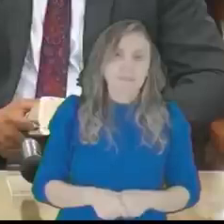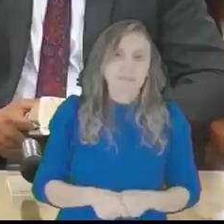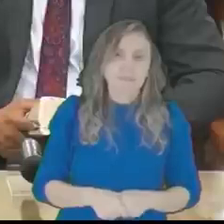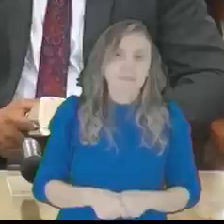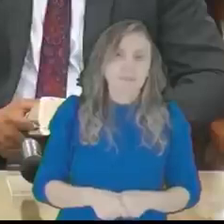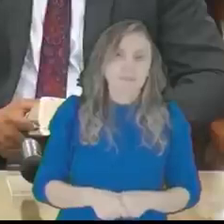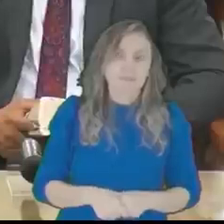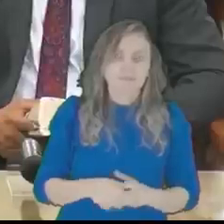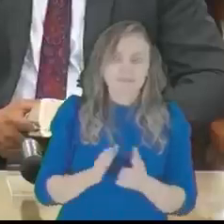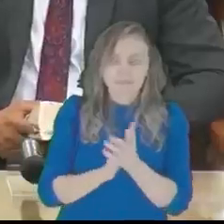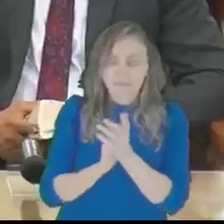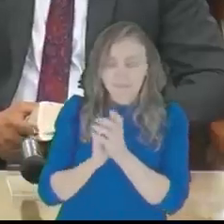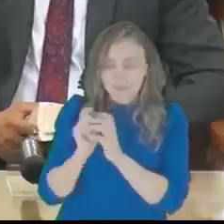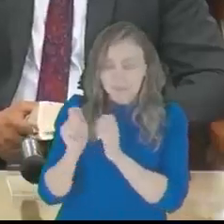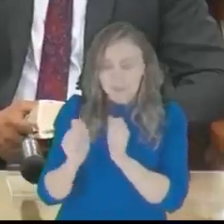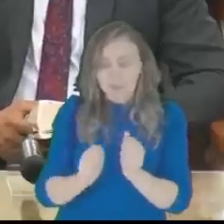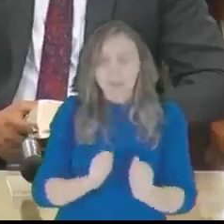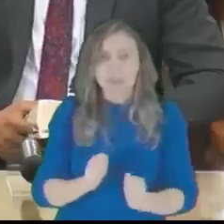Aleluia.